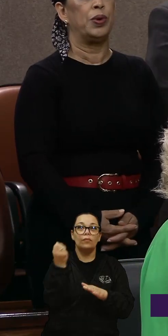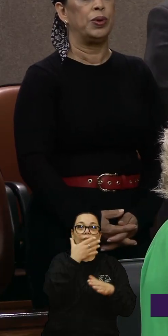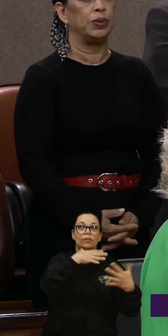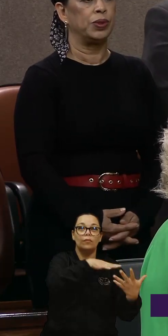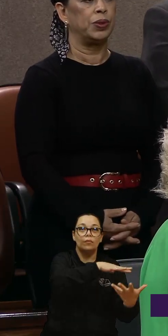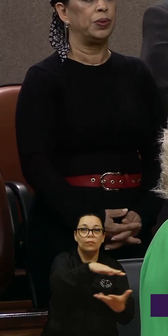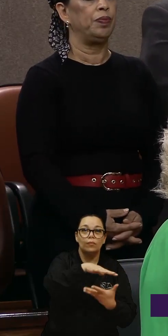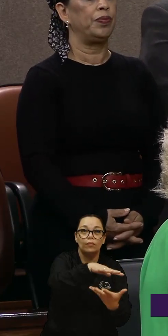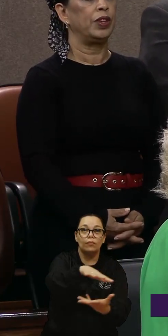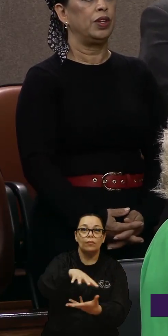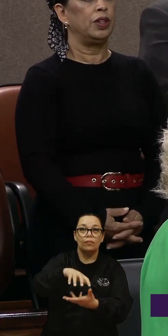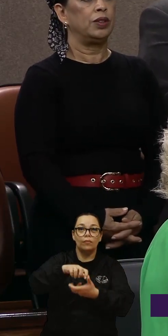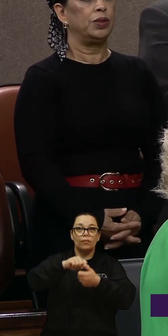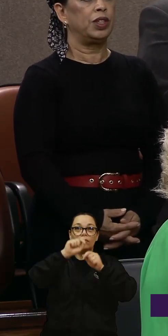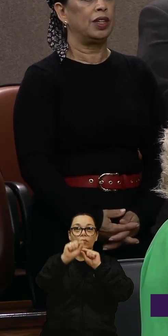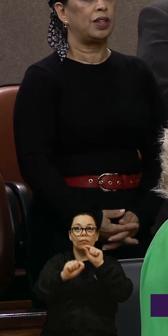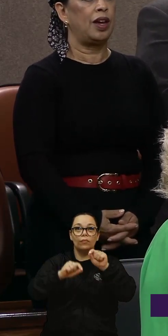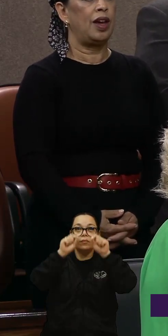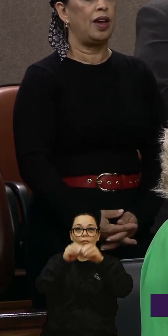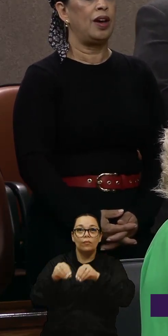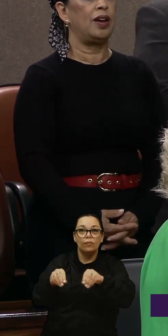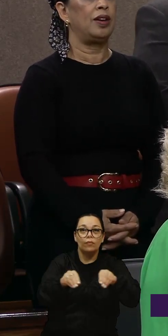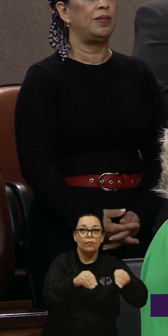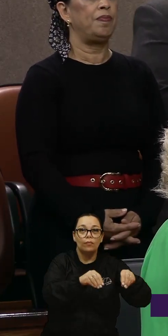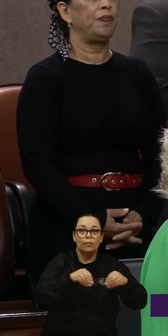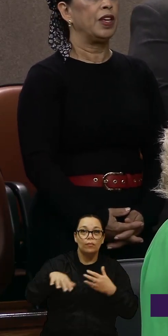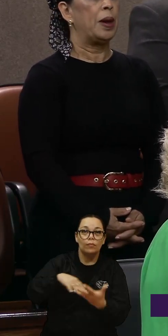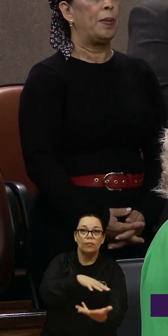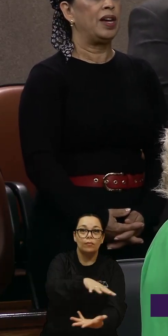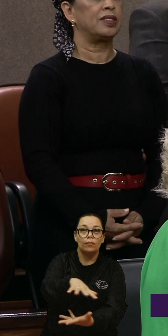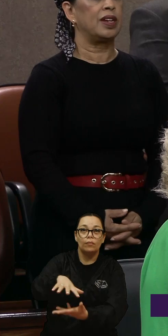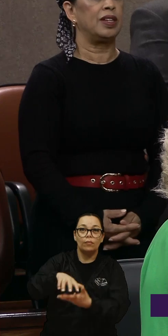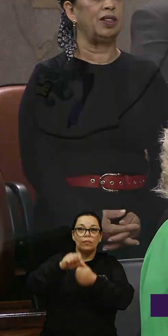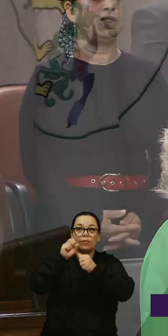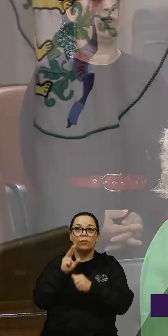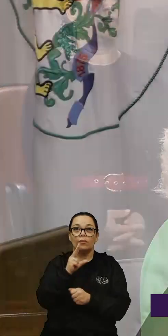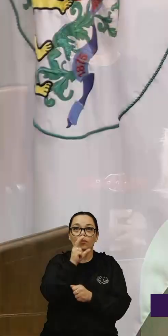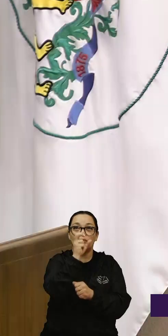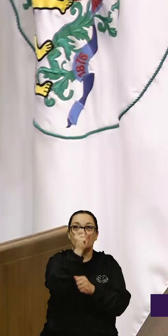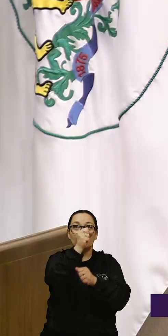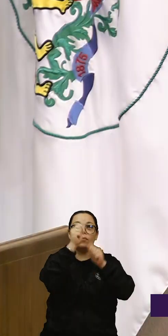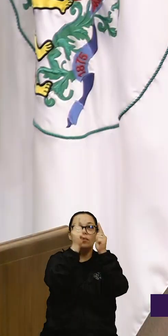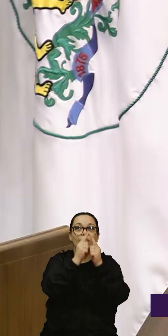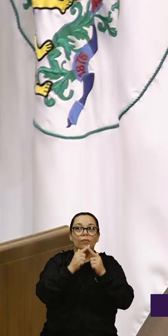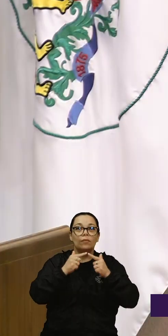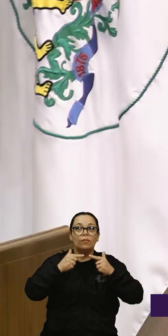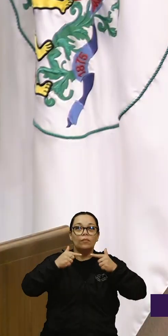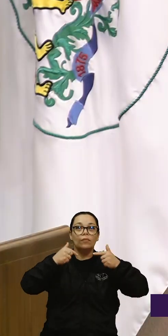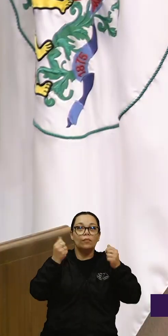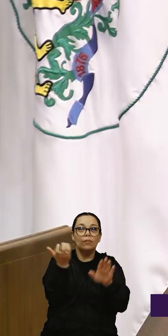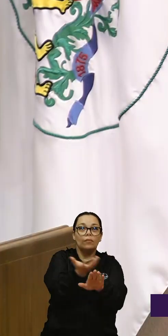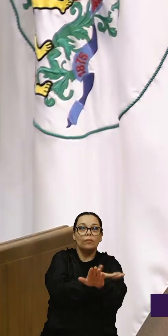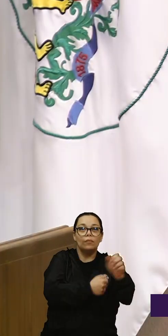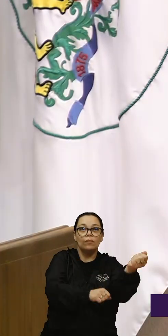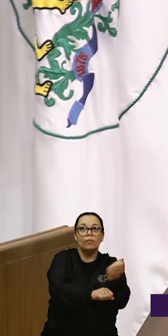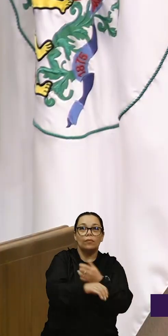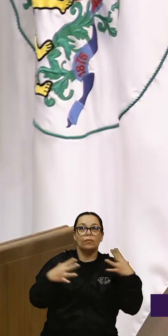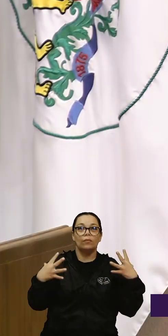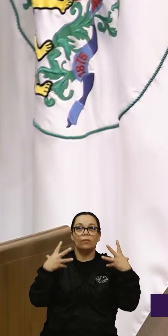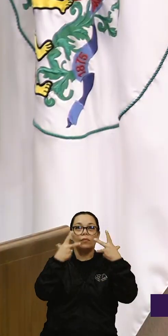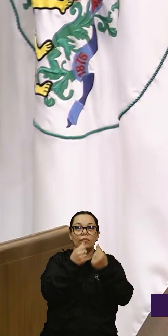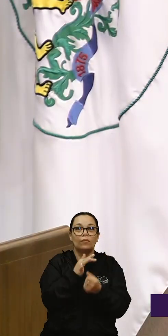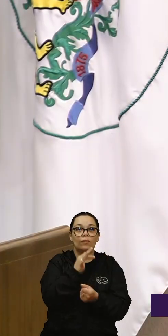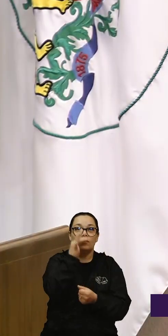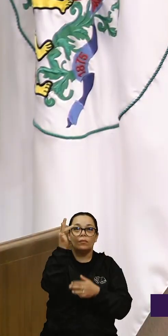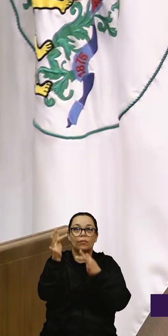novo mundo. Do que a terra mais variedade, os sonhos lindos